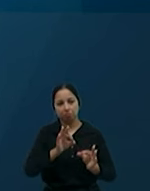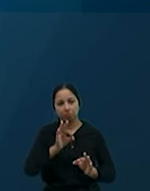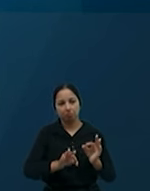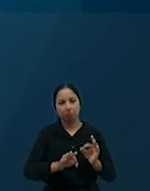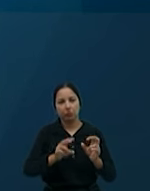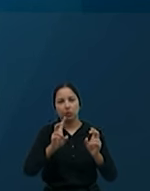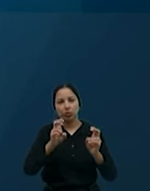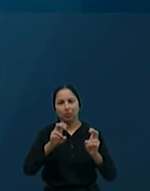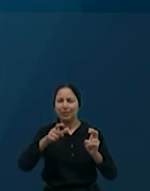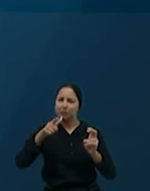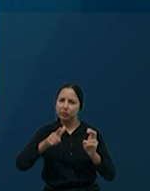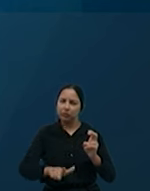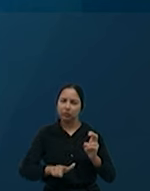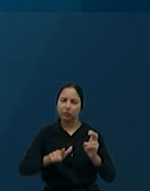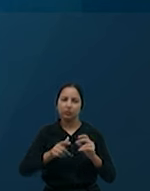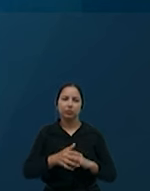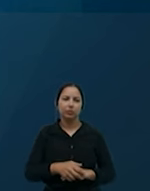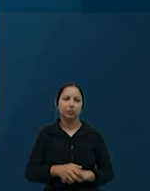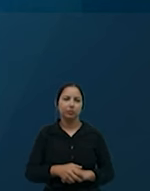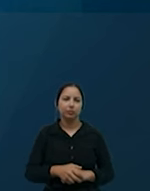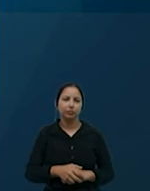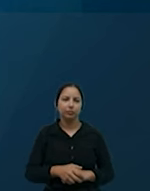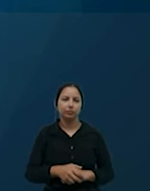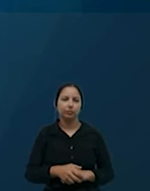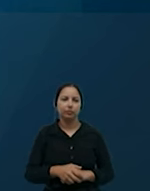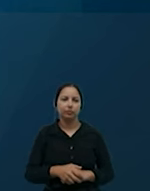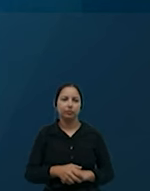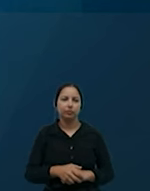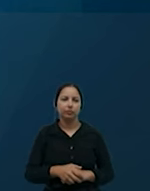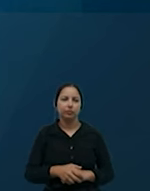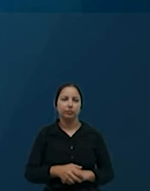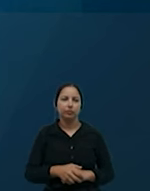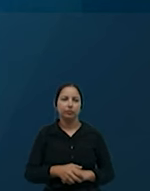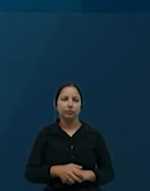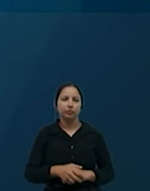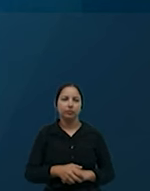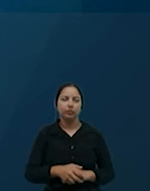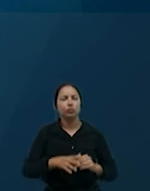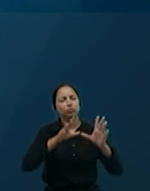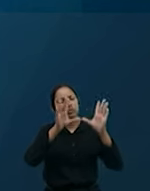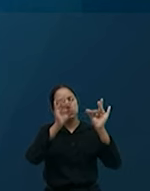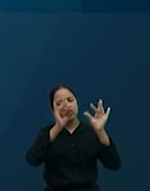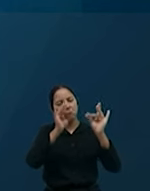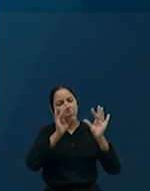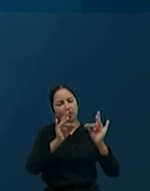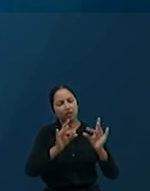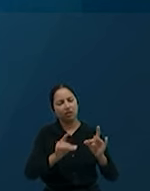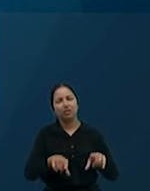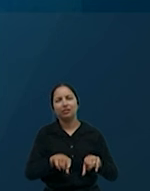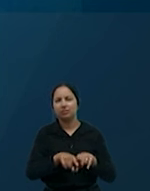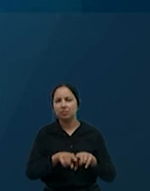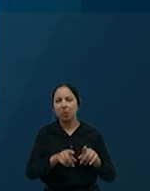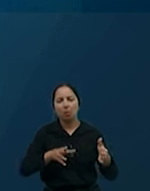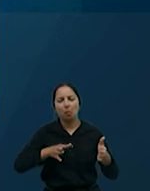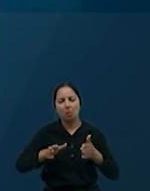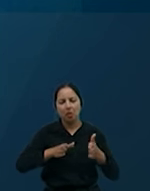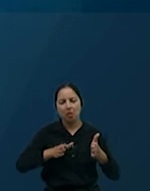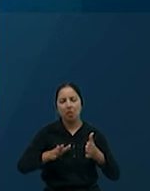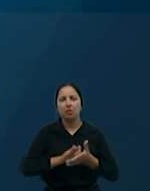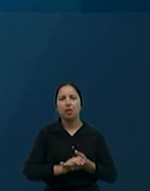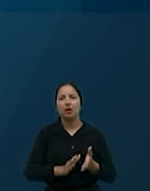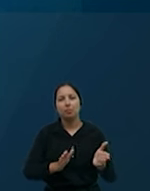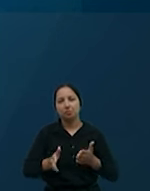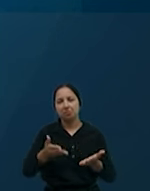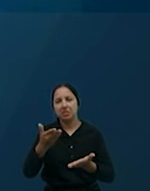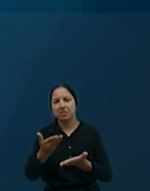inclusive, ela definiu, ministra Regina, todos os pontos, os marcos temporais para reconhecimento da prescrição intercorrente. Então, é